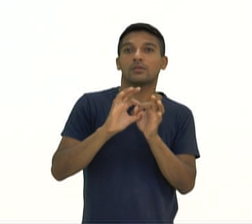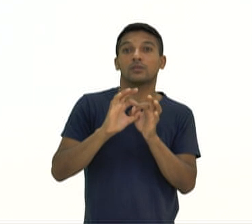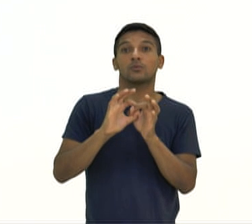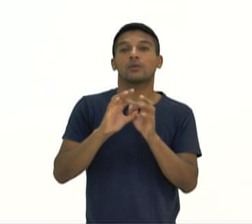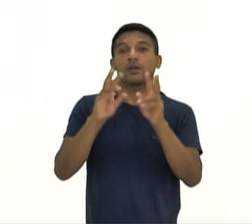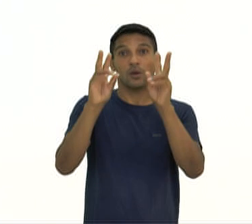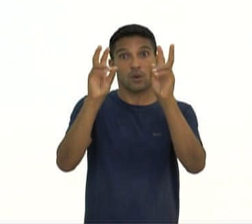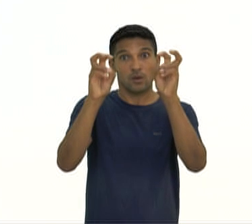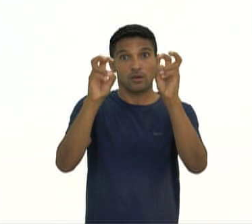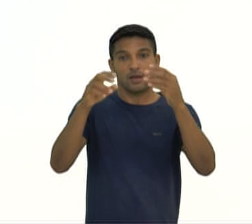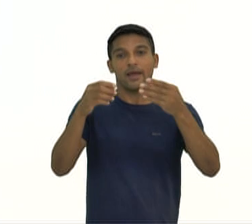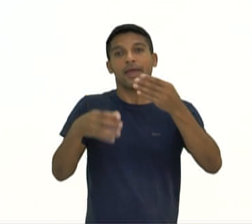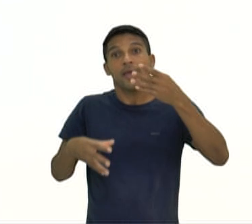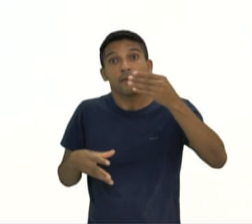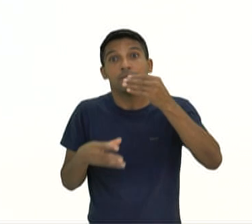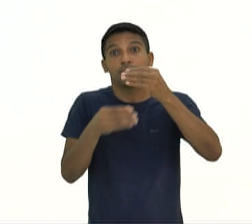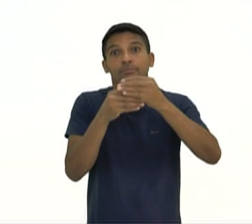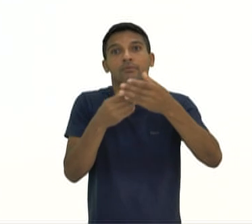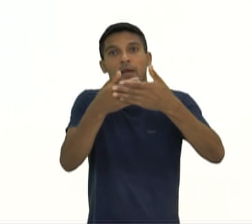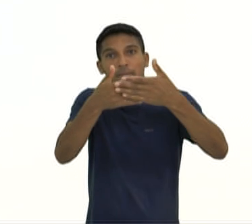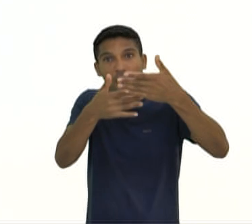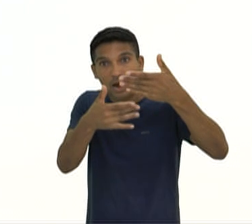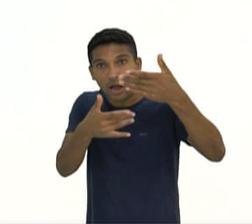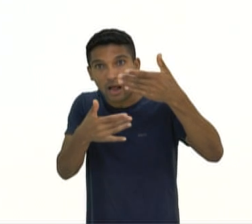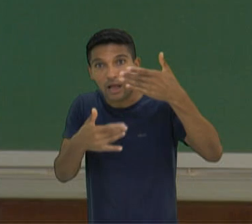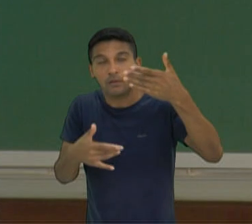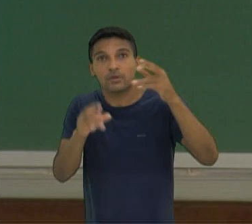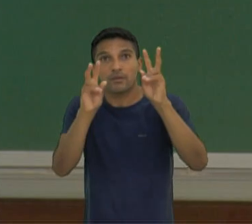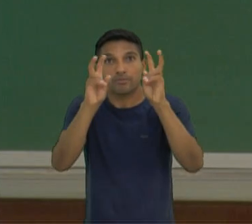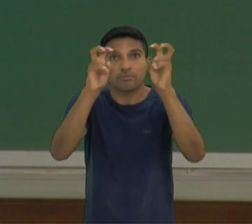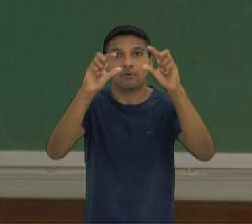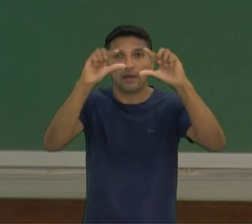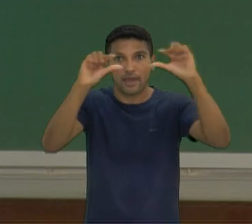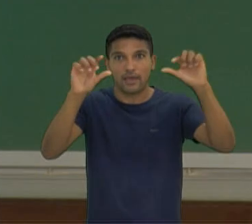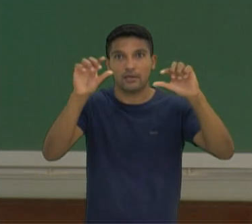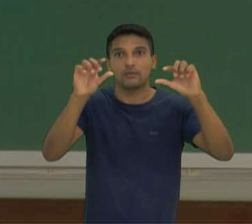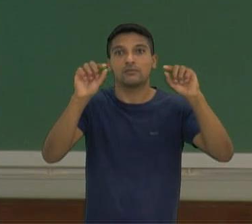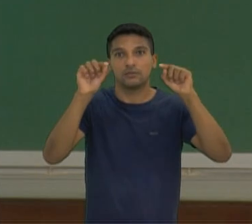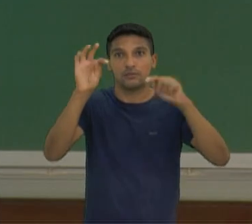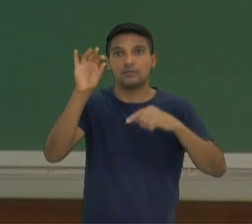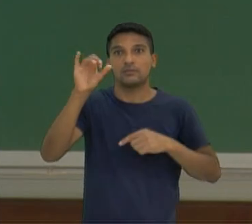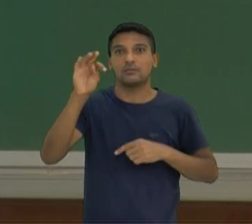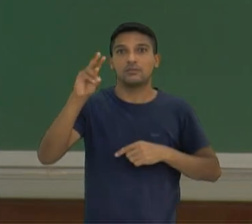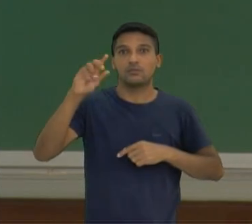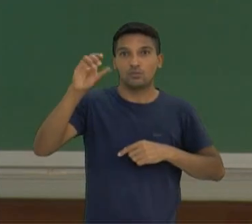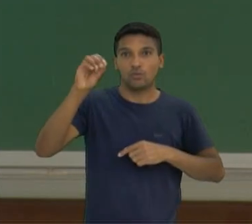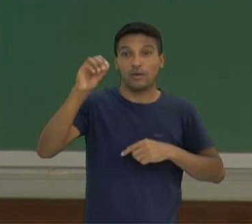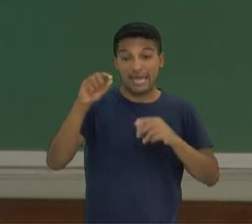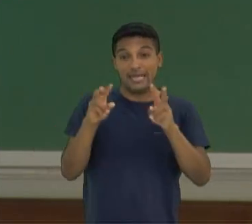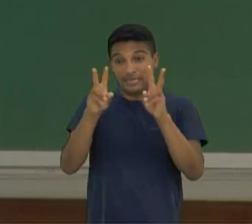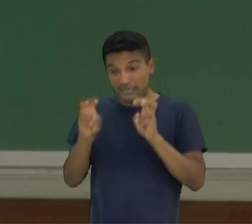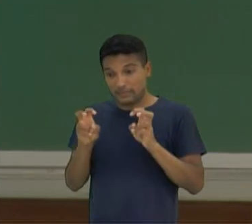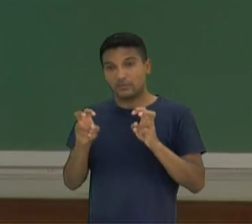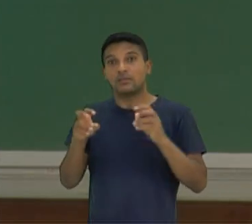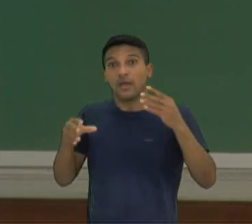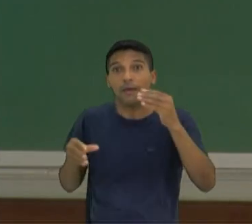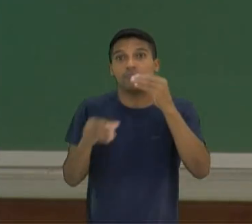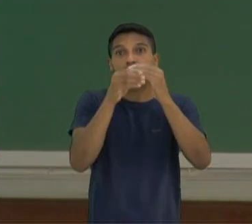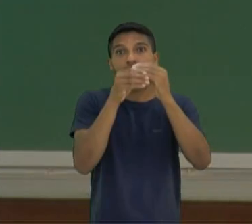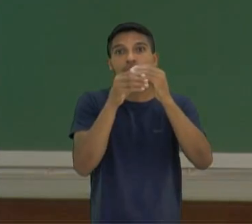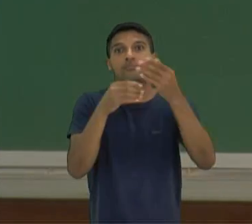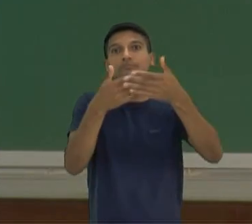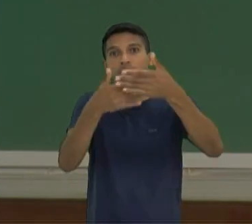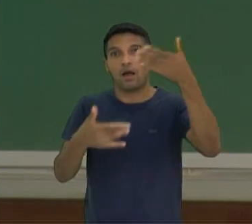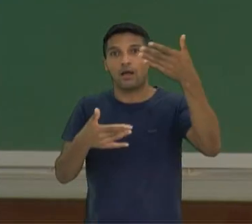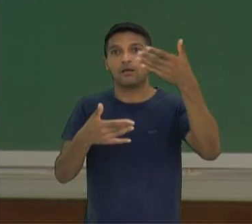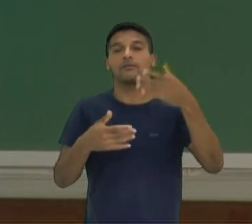título, ampliar o que está sendo retratado no título, sua resposta também está correta. Essa mesma ideia é o que temos aqui,